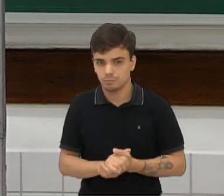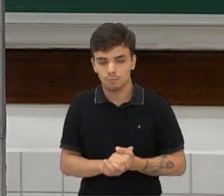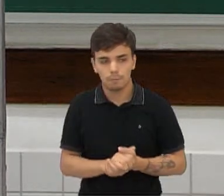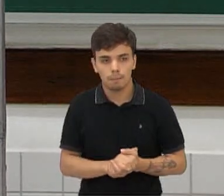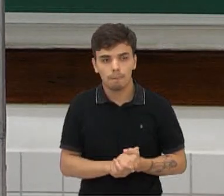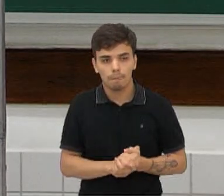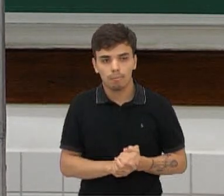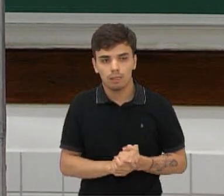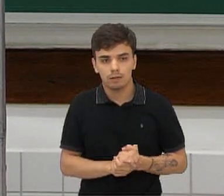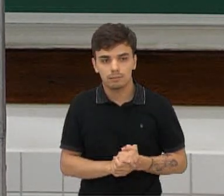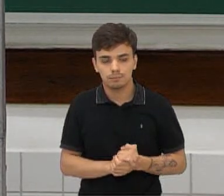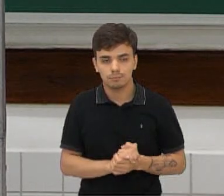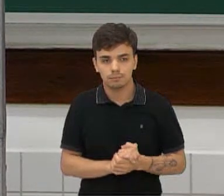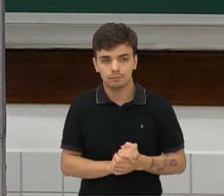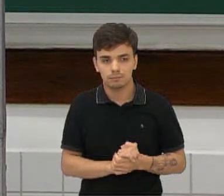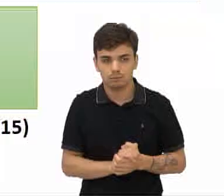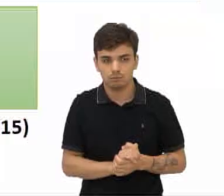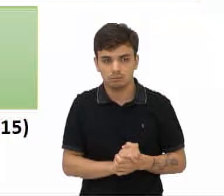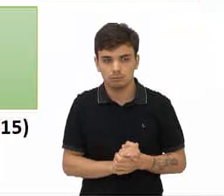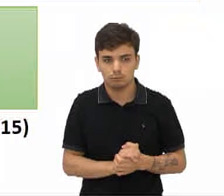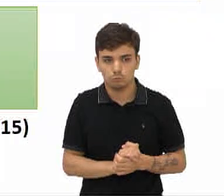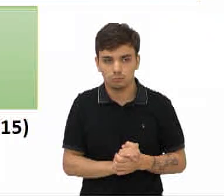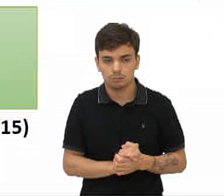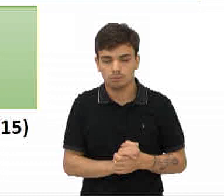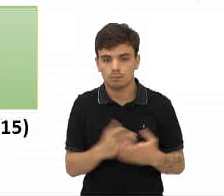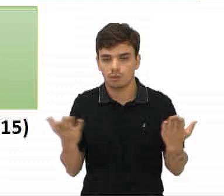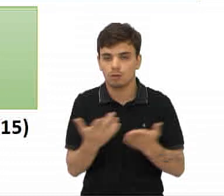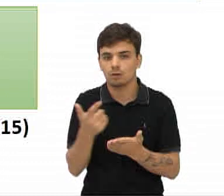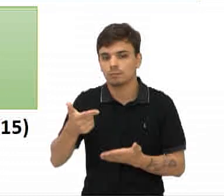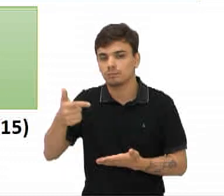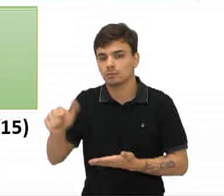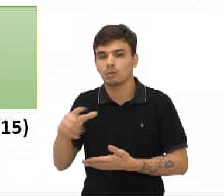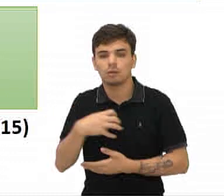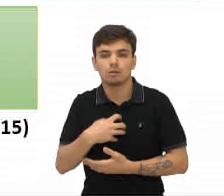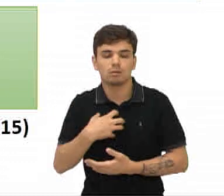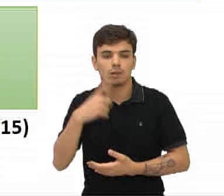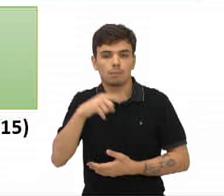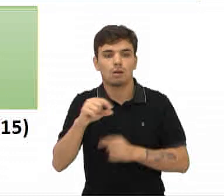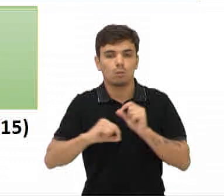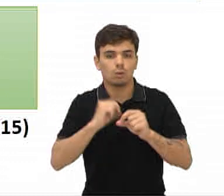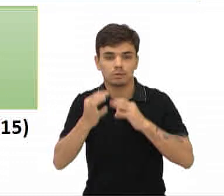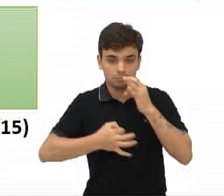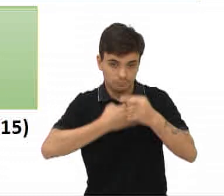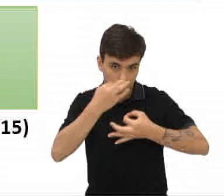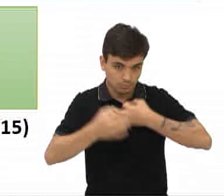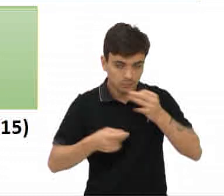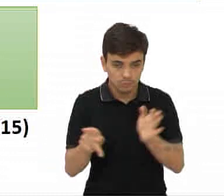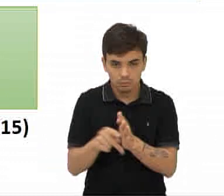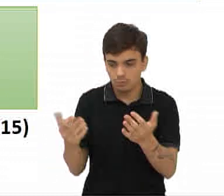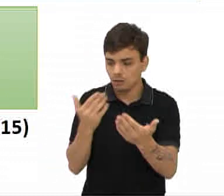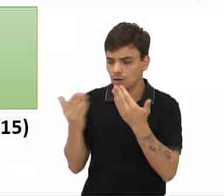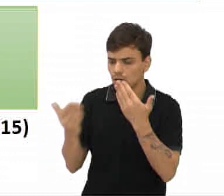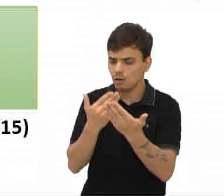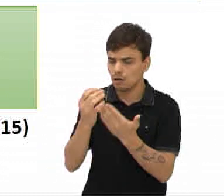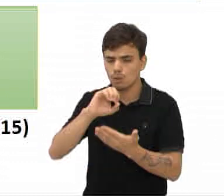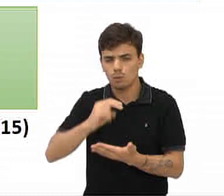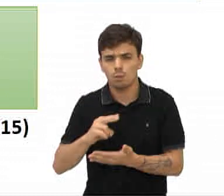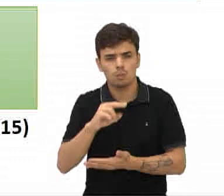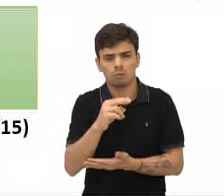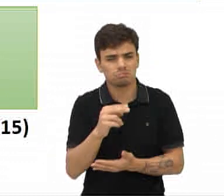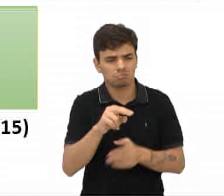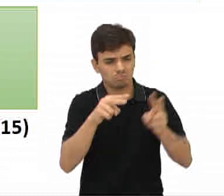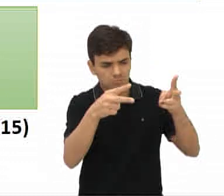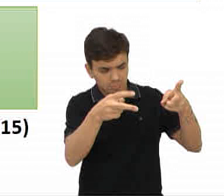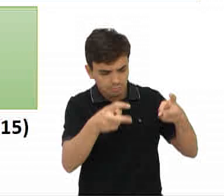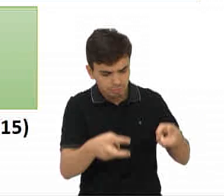vocês, ok? Vamos lá, então. Um outro tipo é o argumento por comparação ou analogia. Aqui a gente